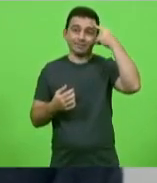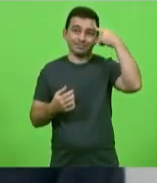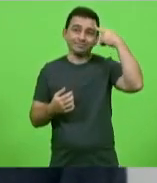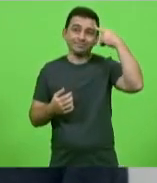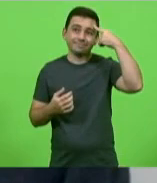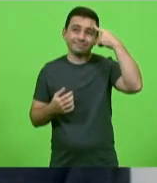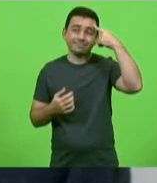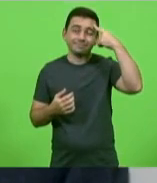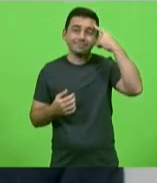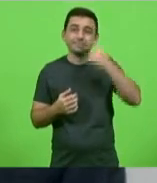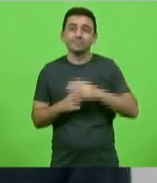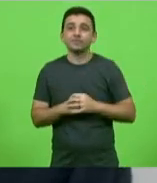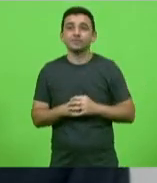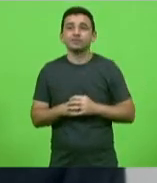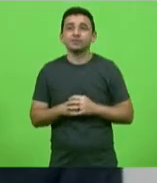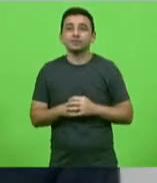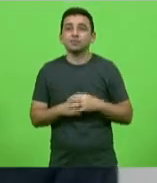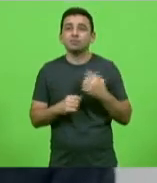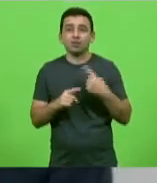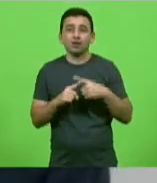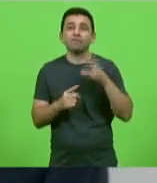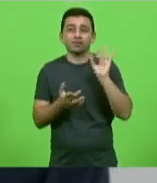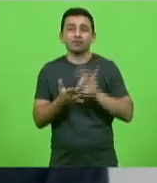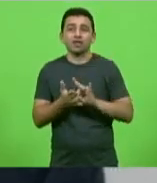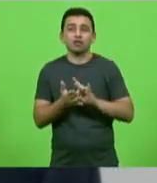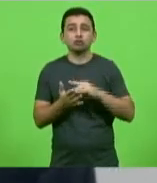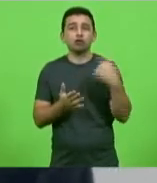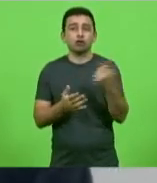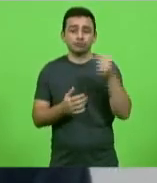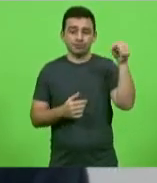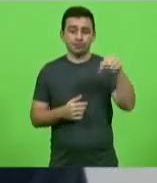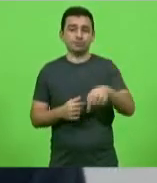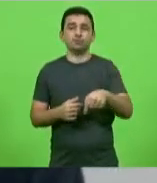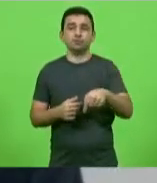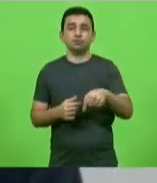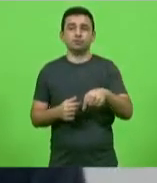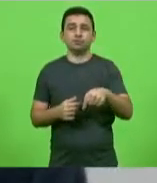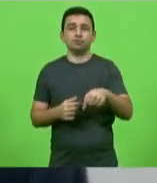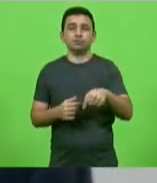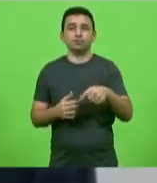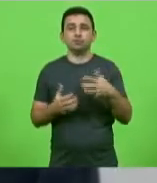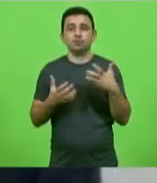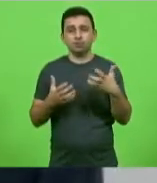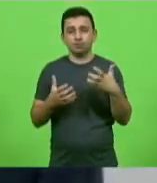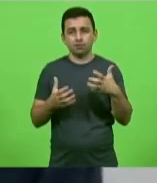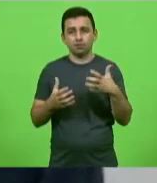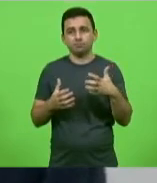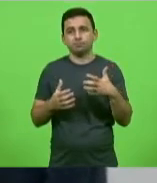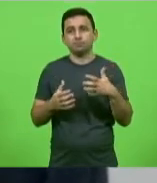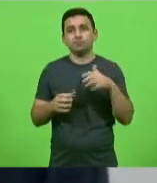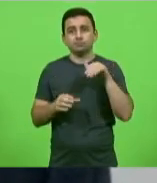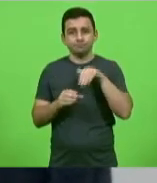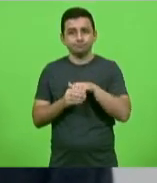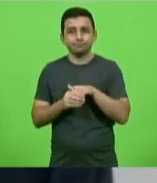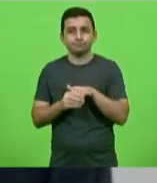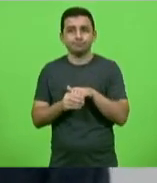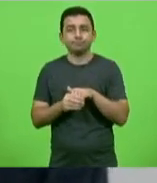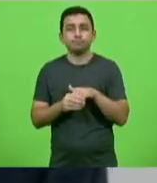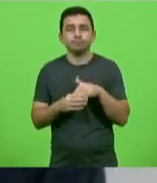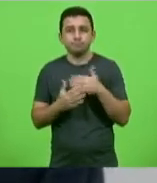popular, mas verdade é que nós estamos aqui para exercer o nosso mundo público. E assim o faremos.